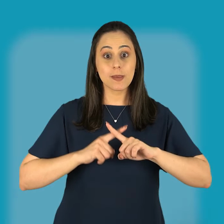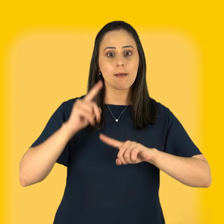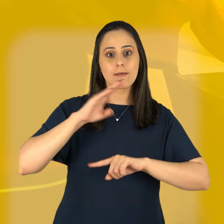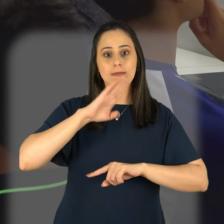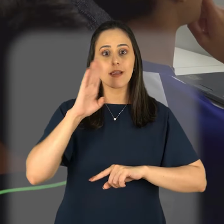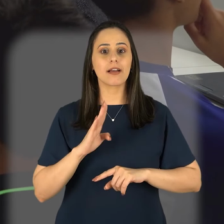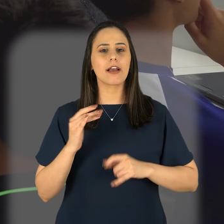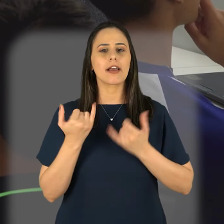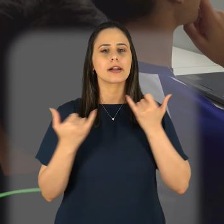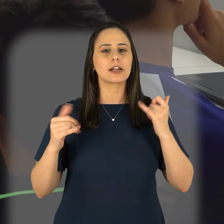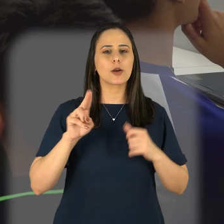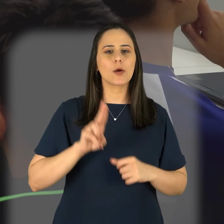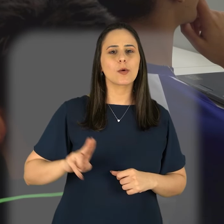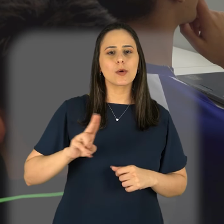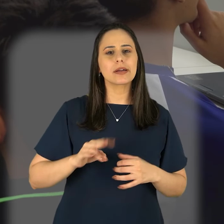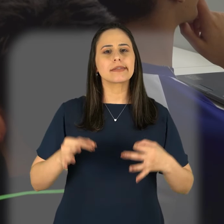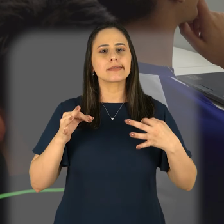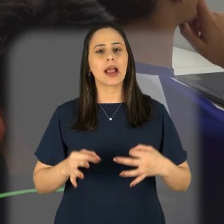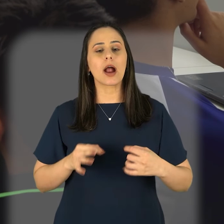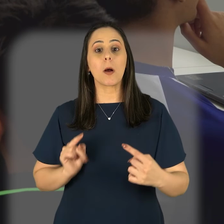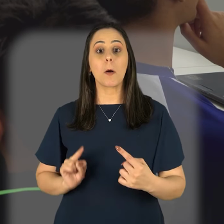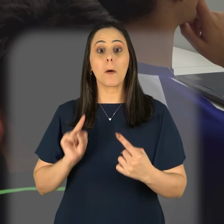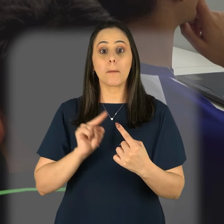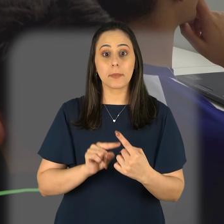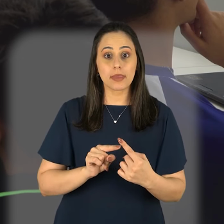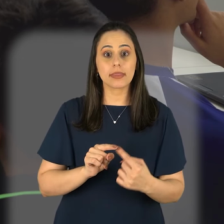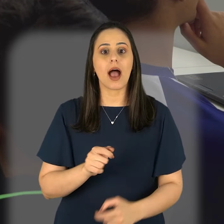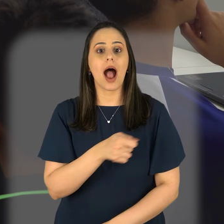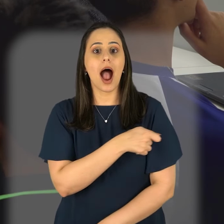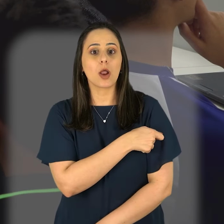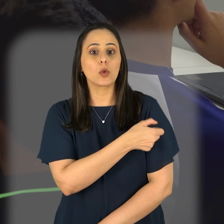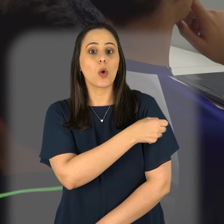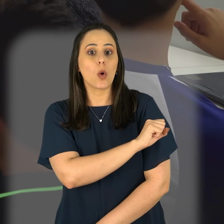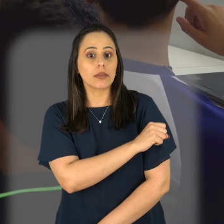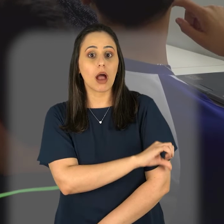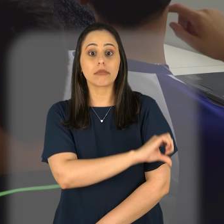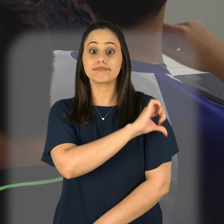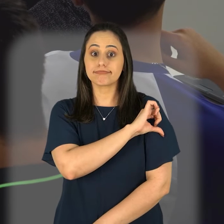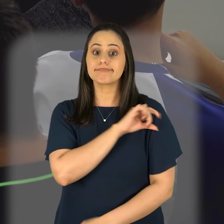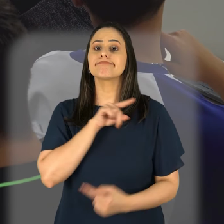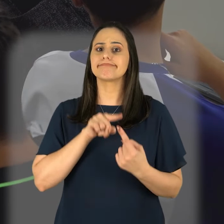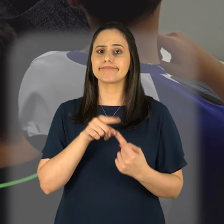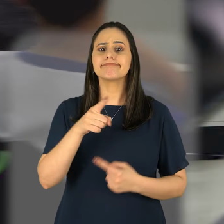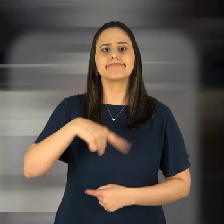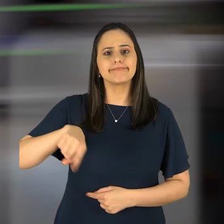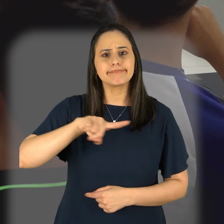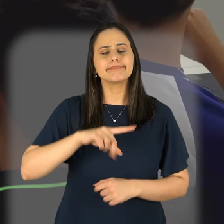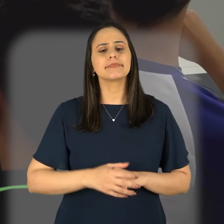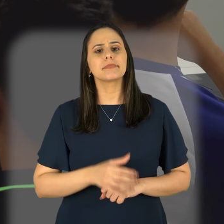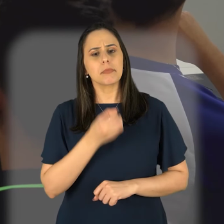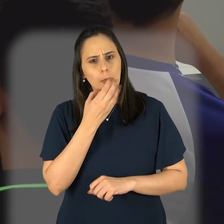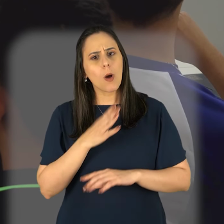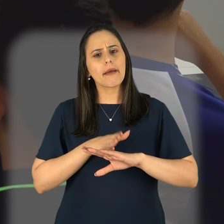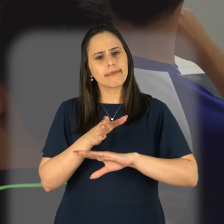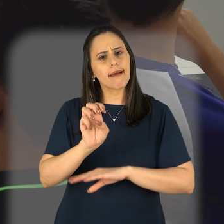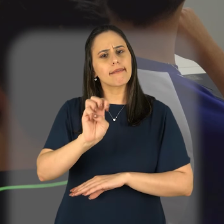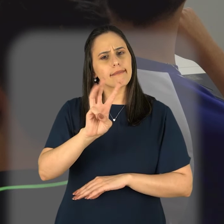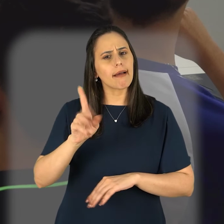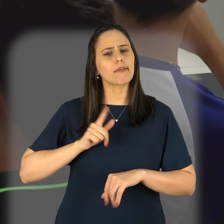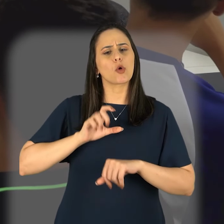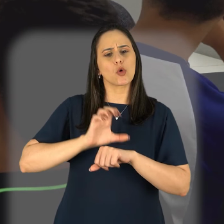Olimpíada Nacional de Eficiência Energética, e ela está destinada para os alunos de 8º e 9º ano, então já está meio para vocês. E assim, é bom dar uma entrada